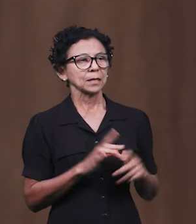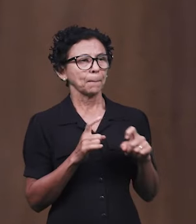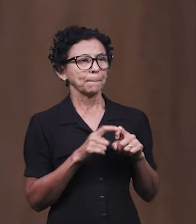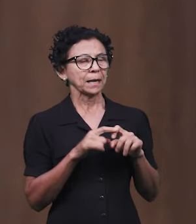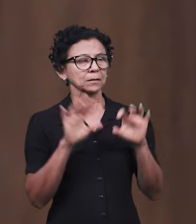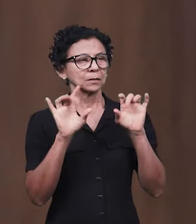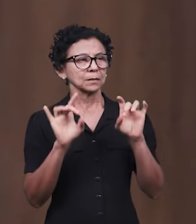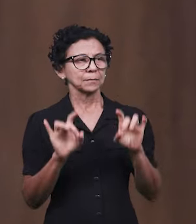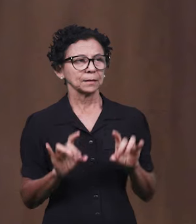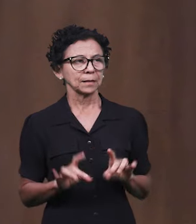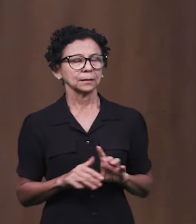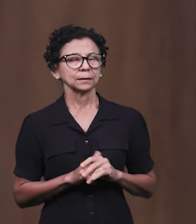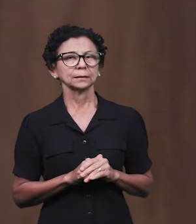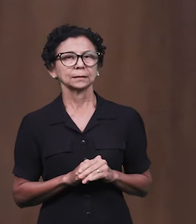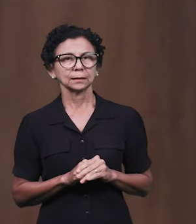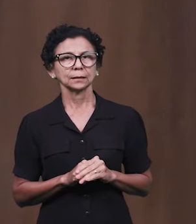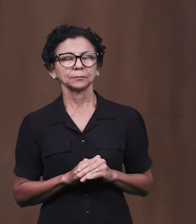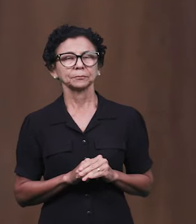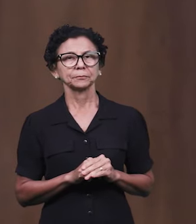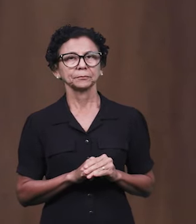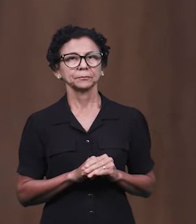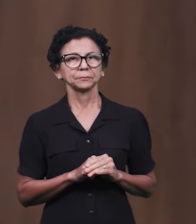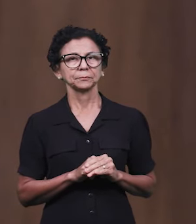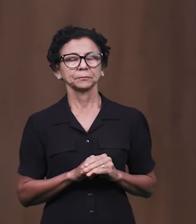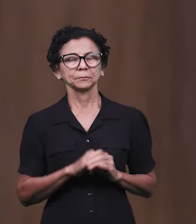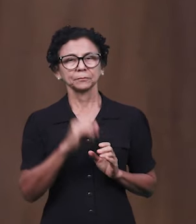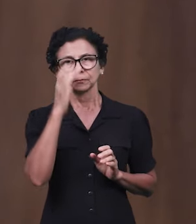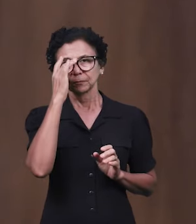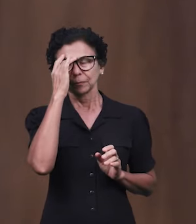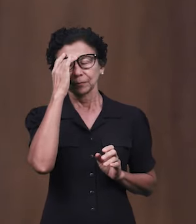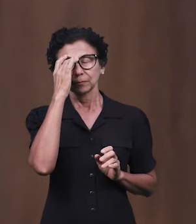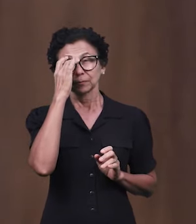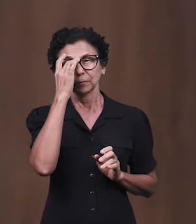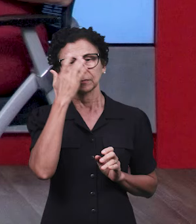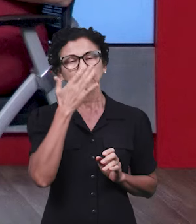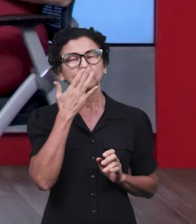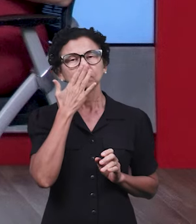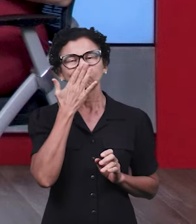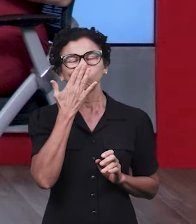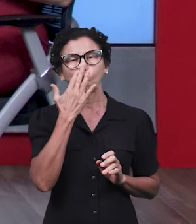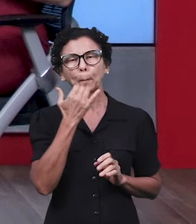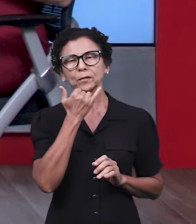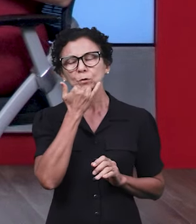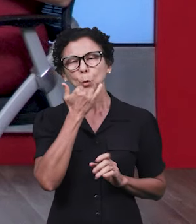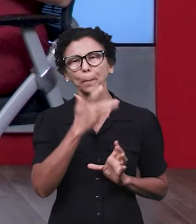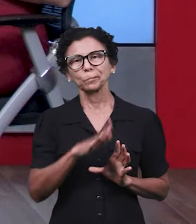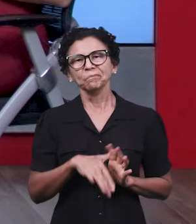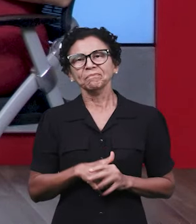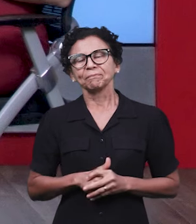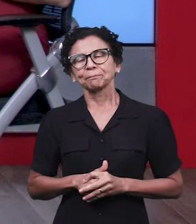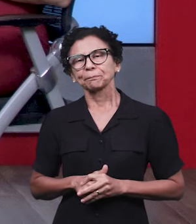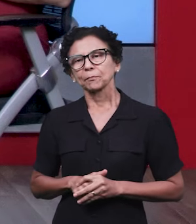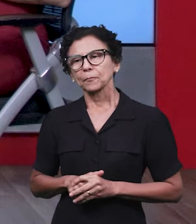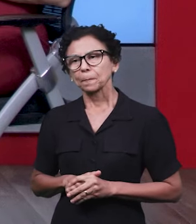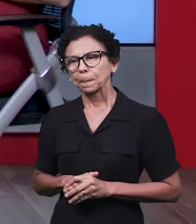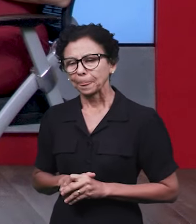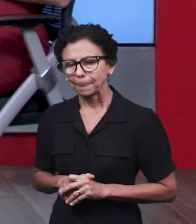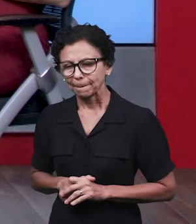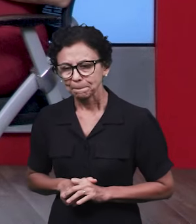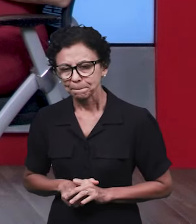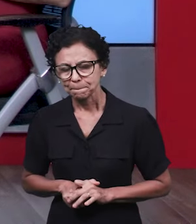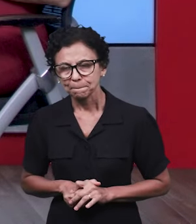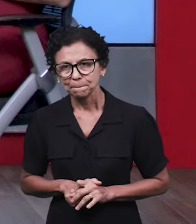jovens pode ajudar a vivência espiritual, emocional deles? Com certeza, o grande gargalo da pessoa